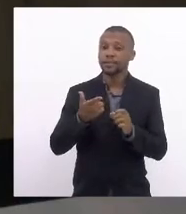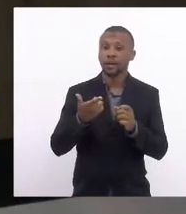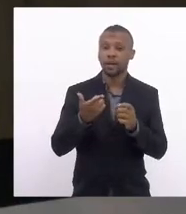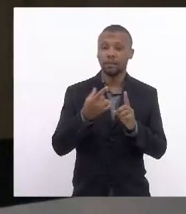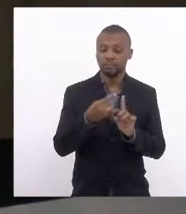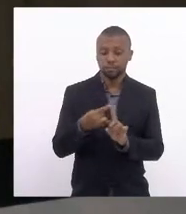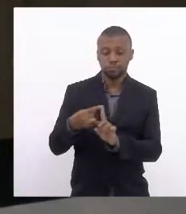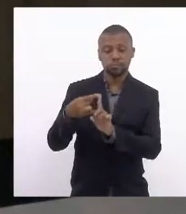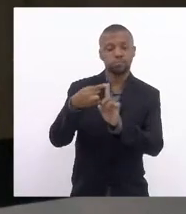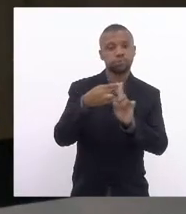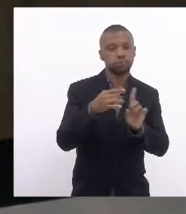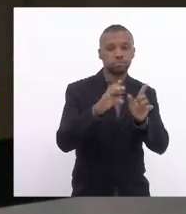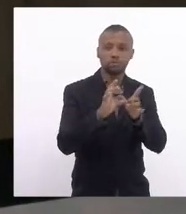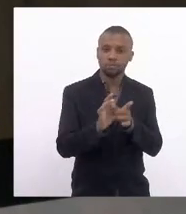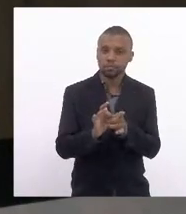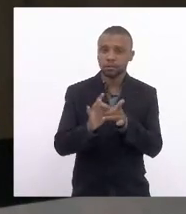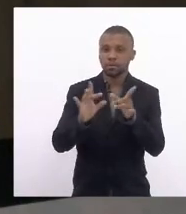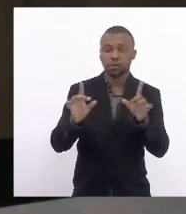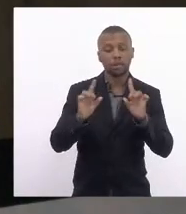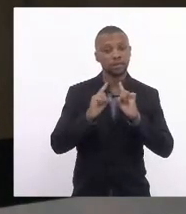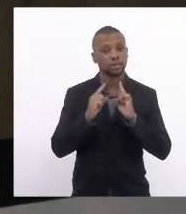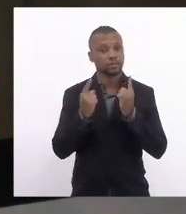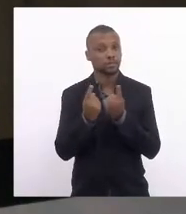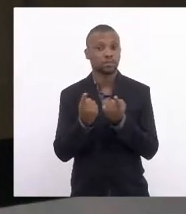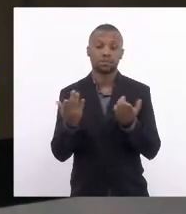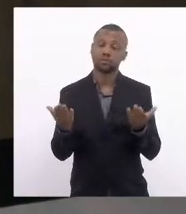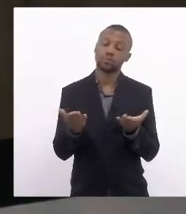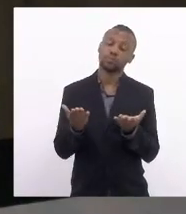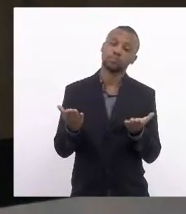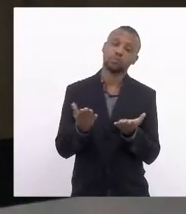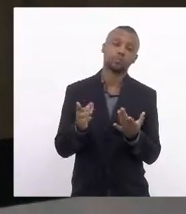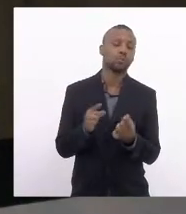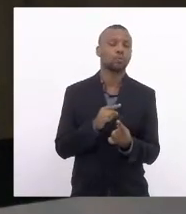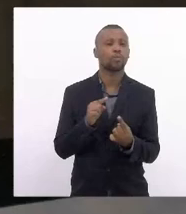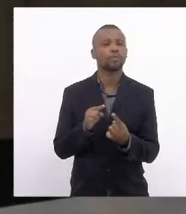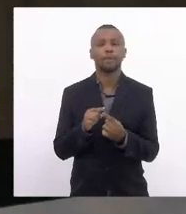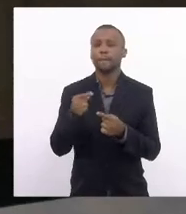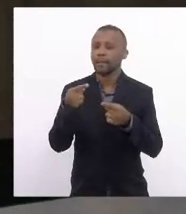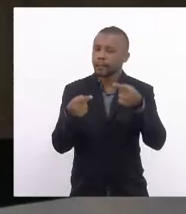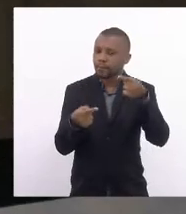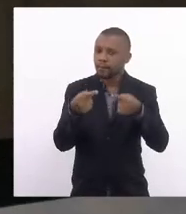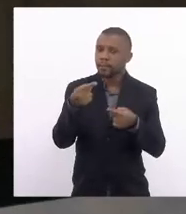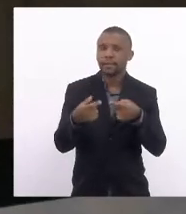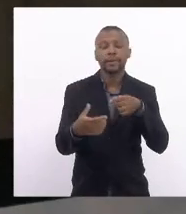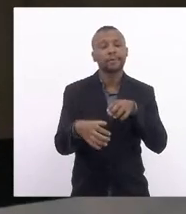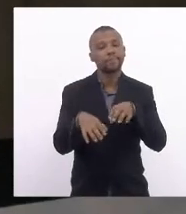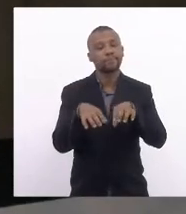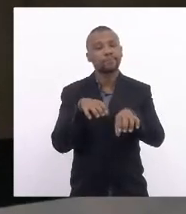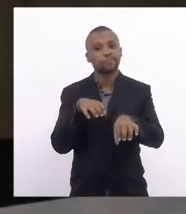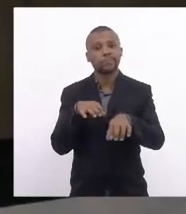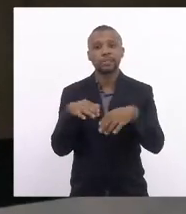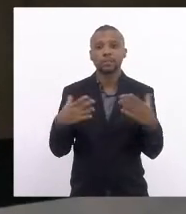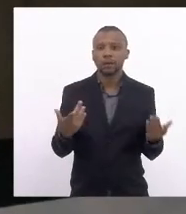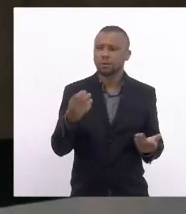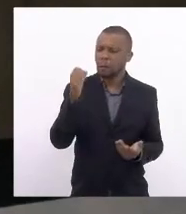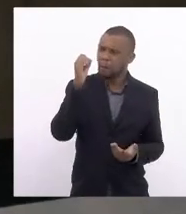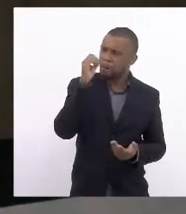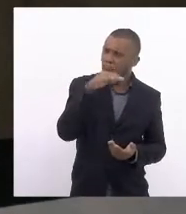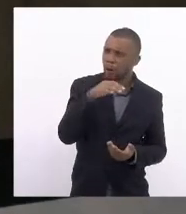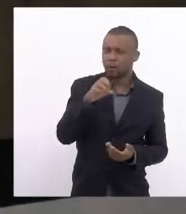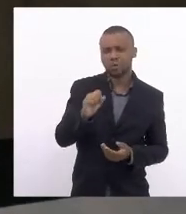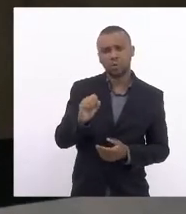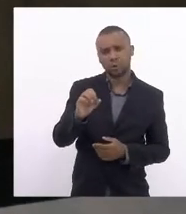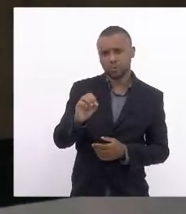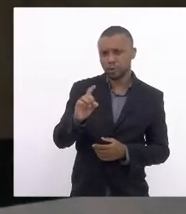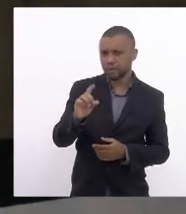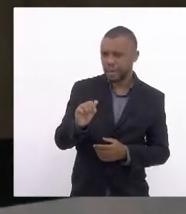à disposição da sessão de hoje para debater no sistema remoto. Então, não há forma sodada. É nosso dia